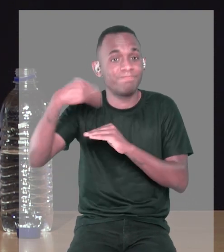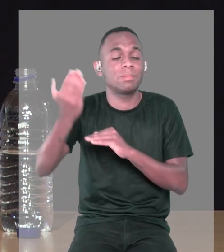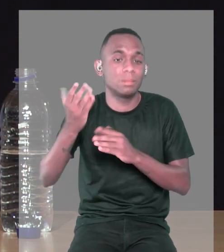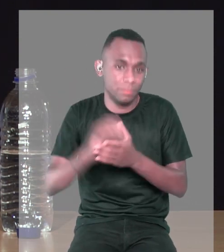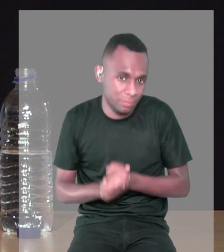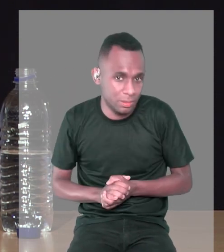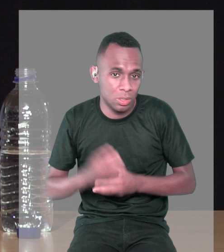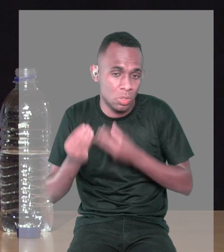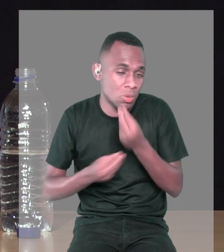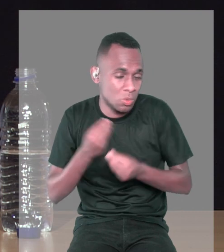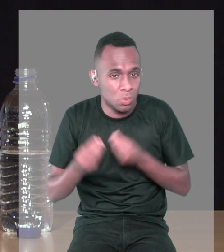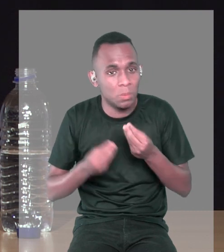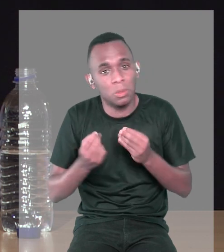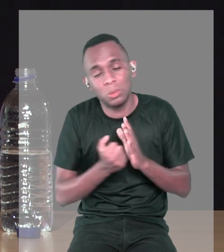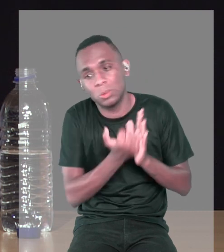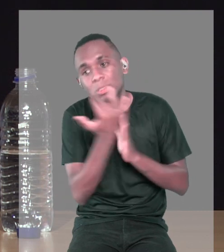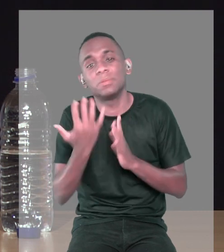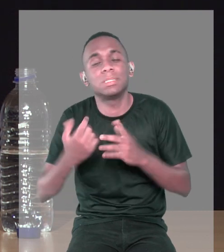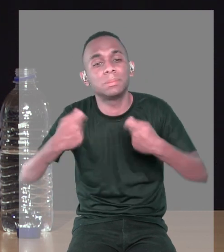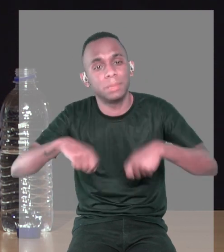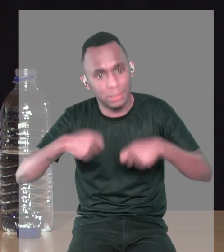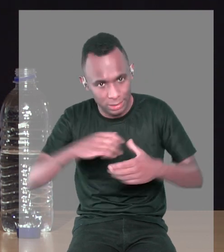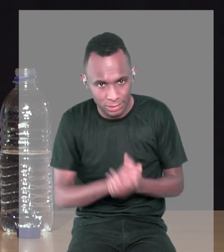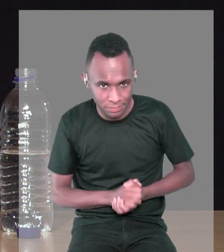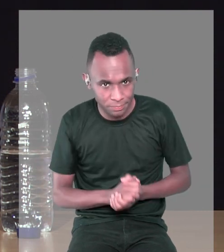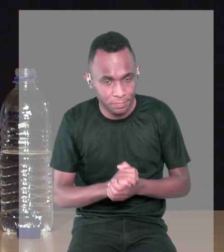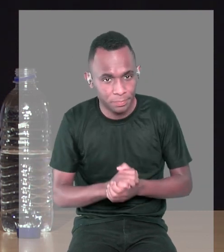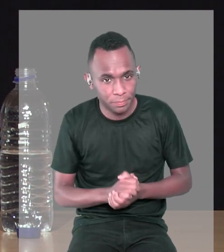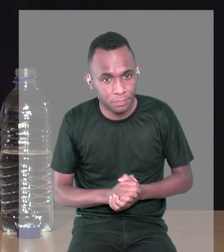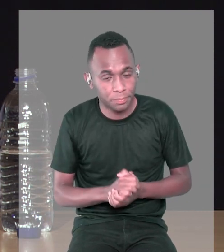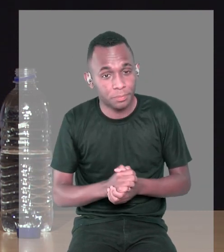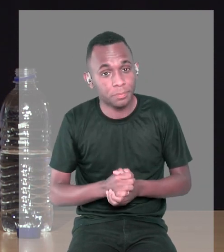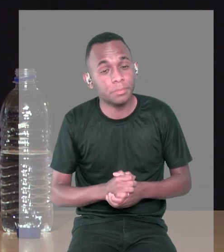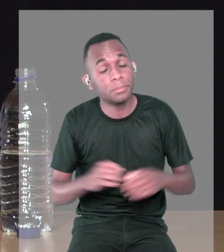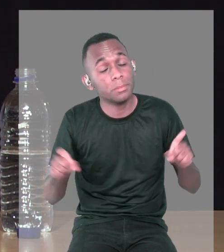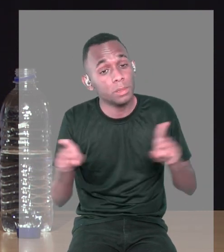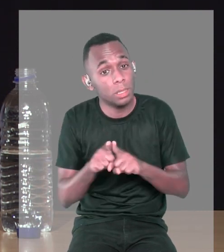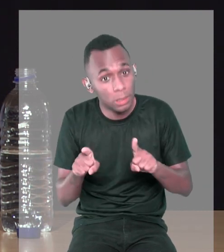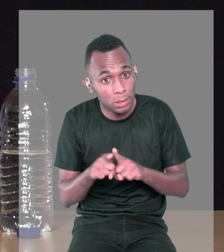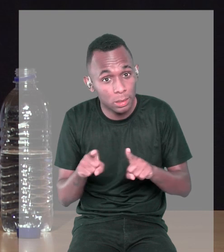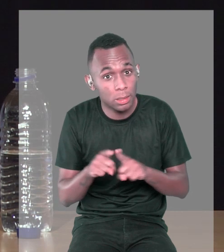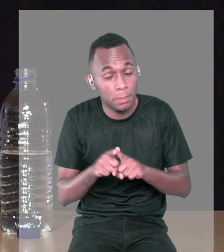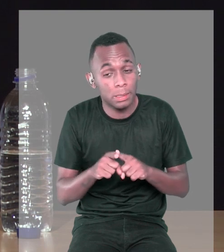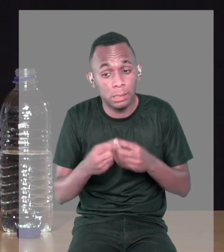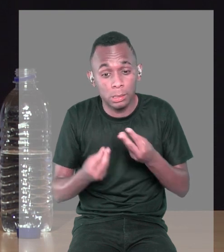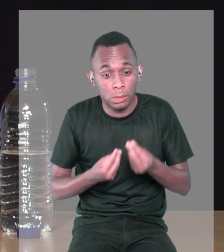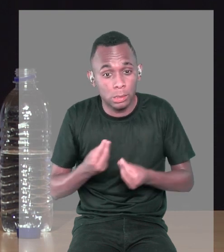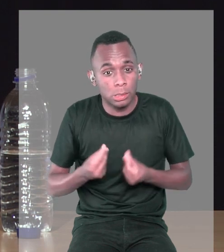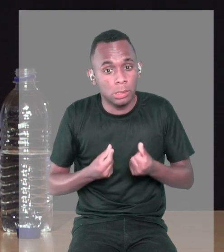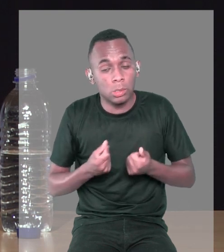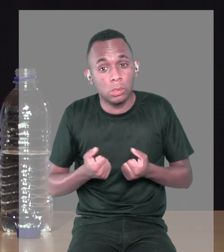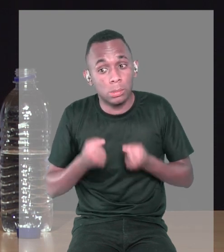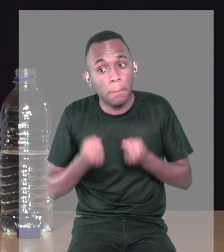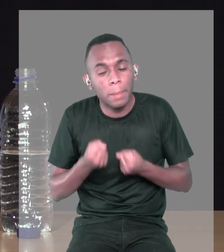E isso apontando até mesmo as tensões que aí aparecem. Por exemplo, a